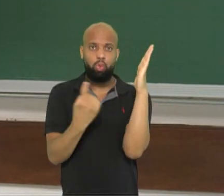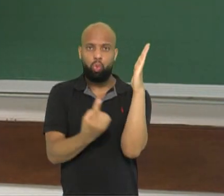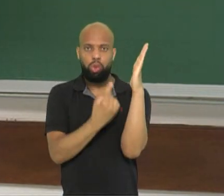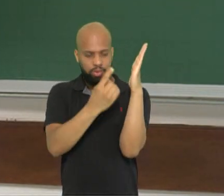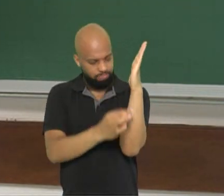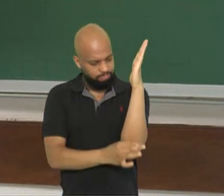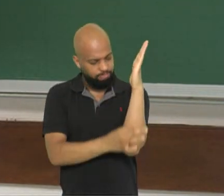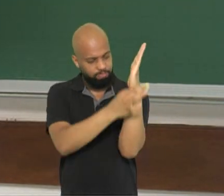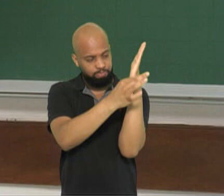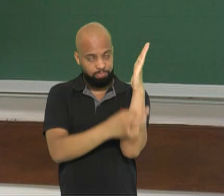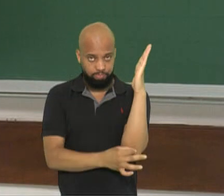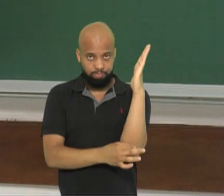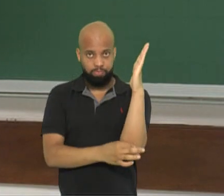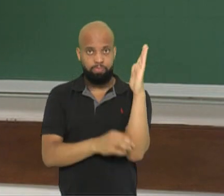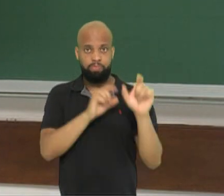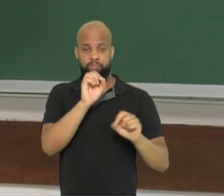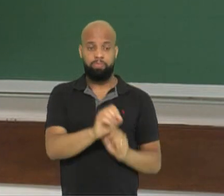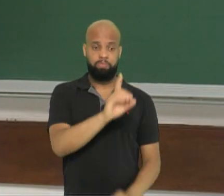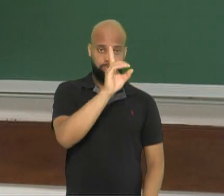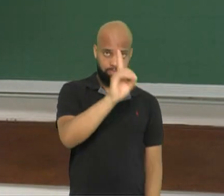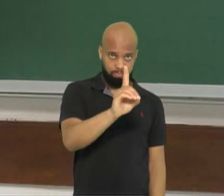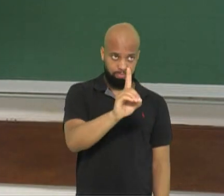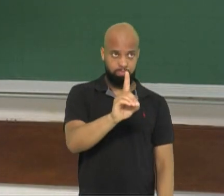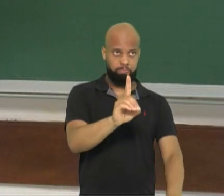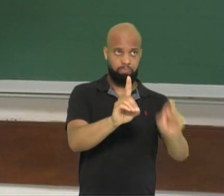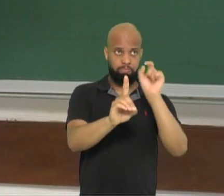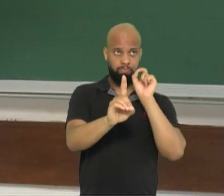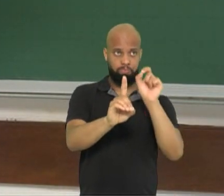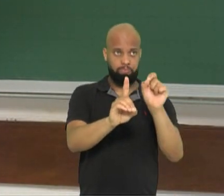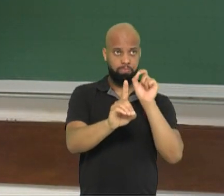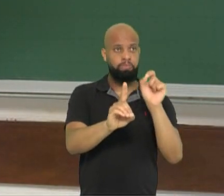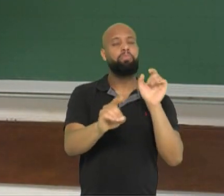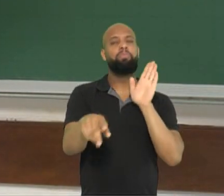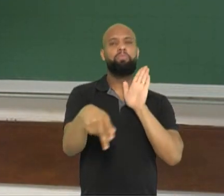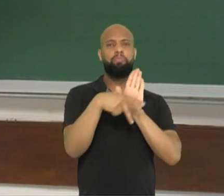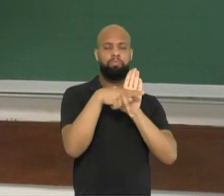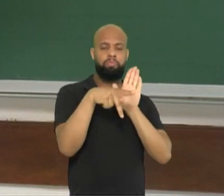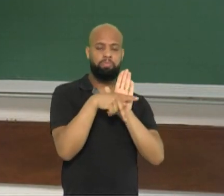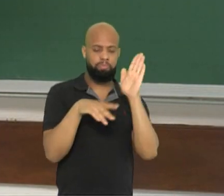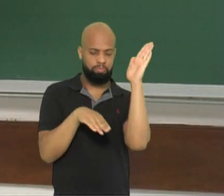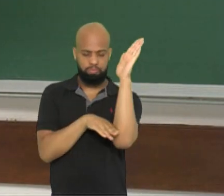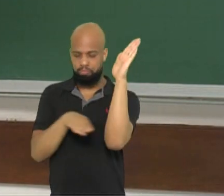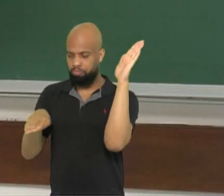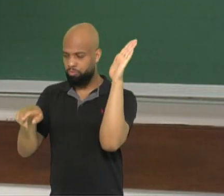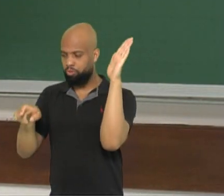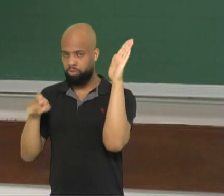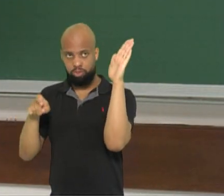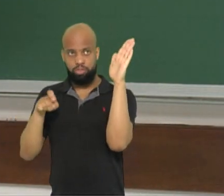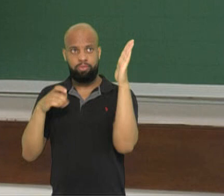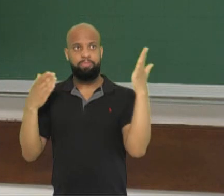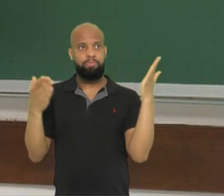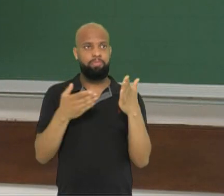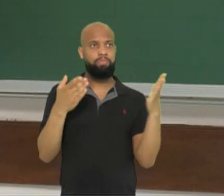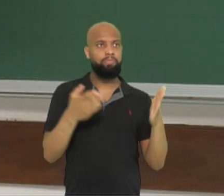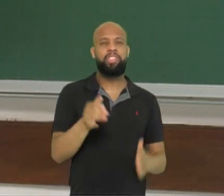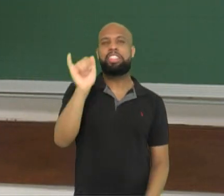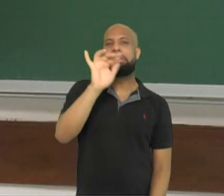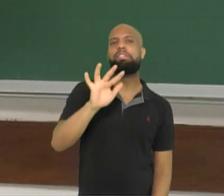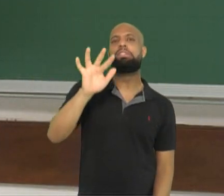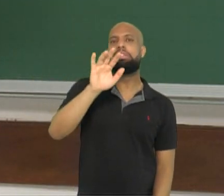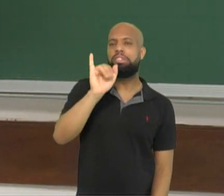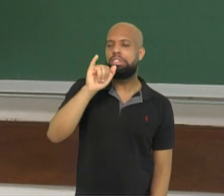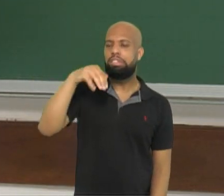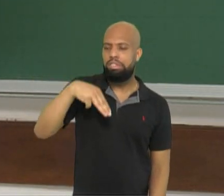vai descer. Então, domínio da função está no eixo x e imagem da função no eixo